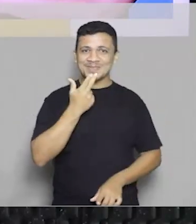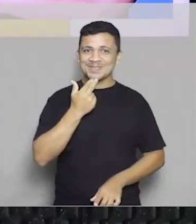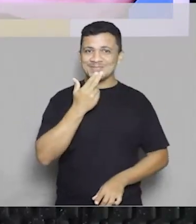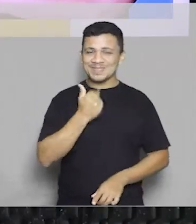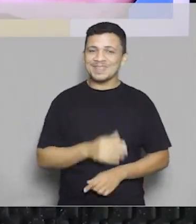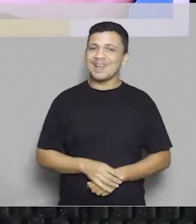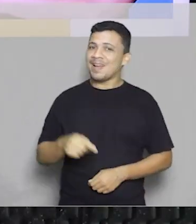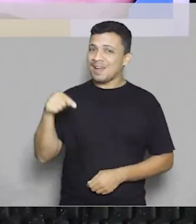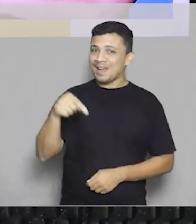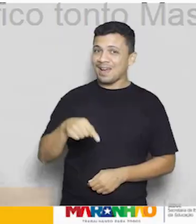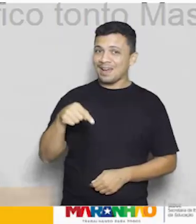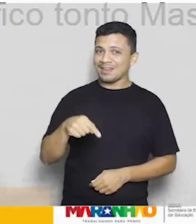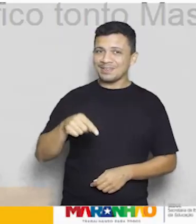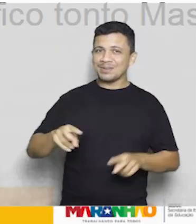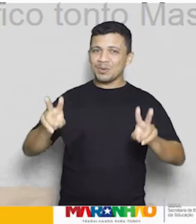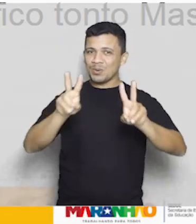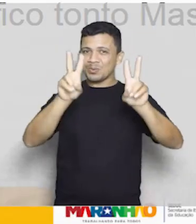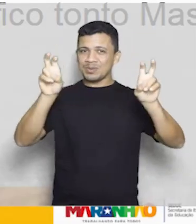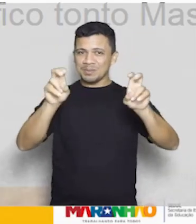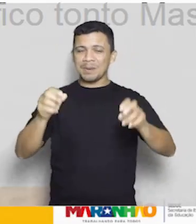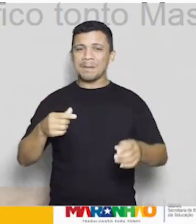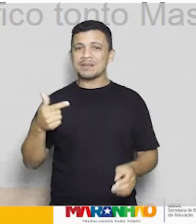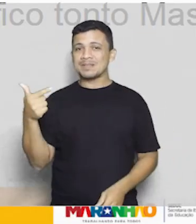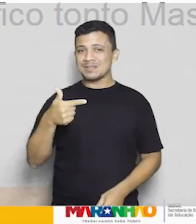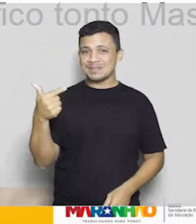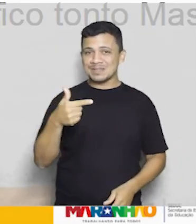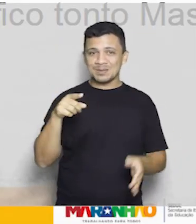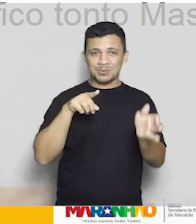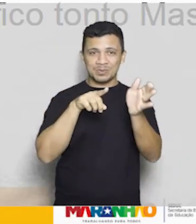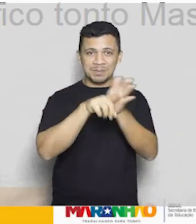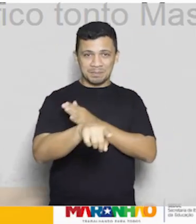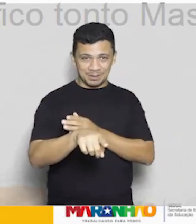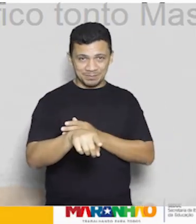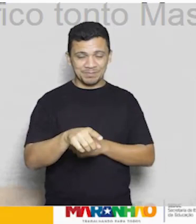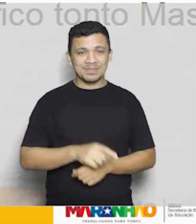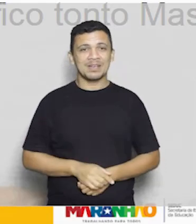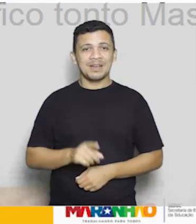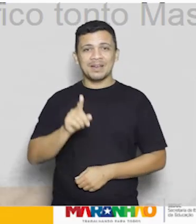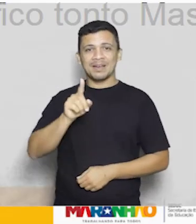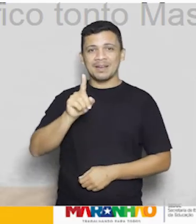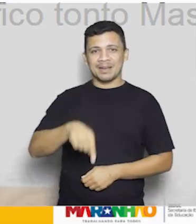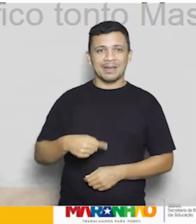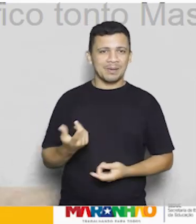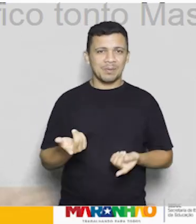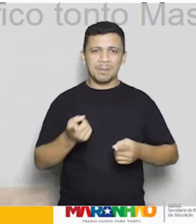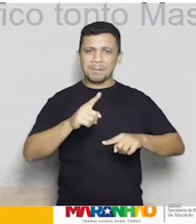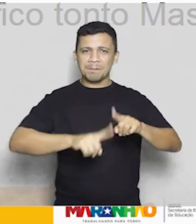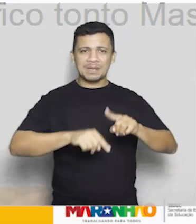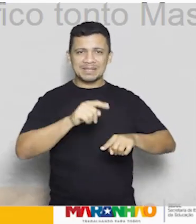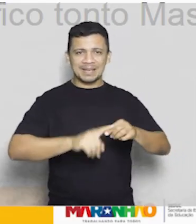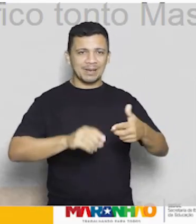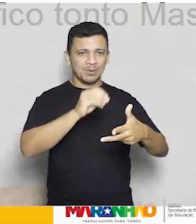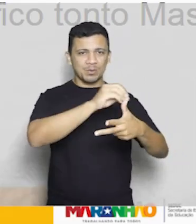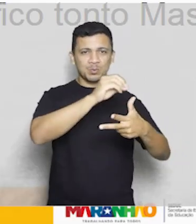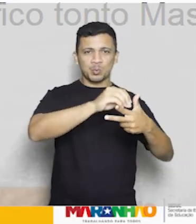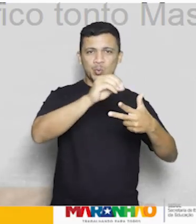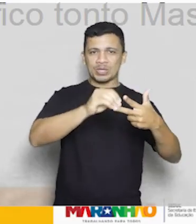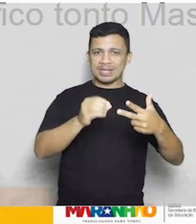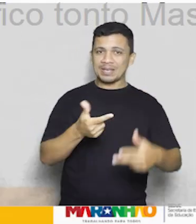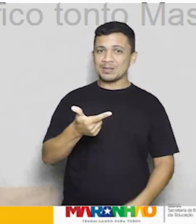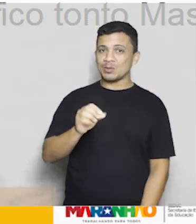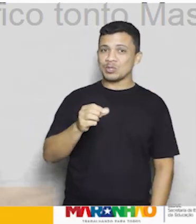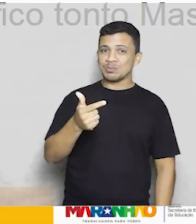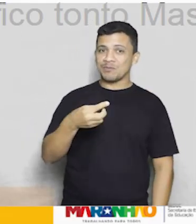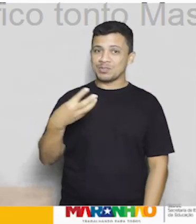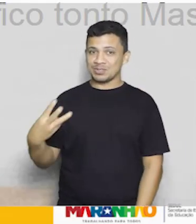falar agora sobre a questão número 2 da primeira unidade de Sociologia do material do Enem 2023,